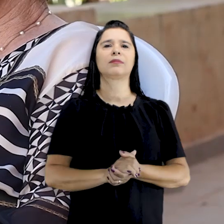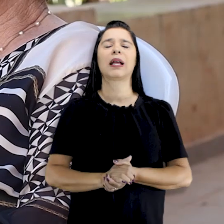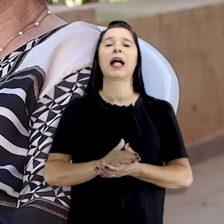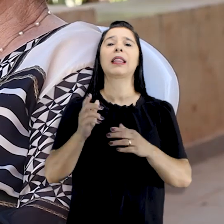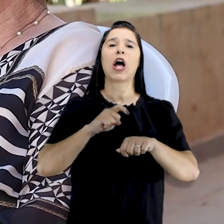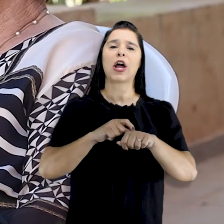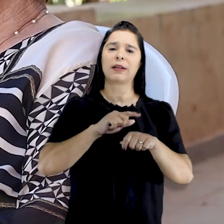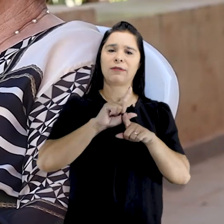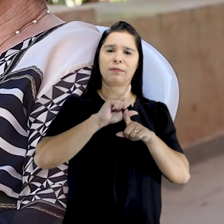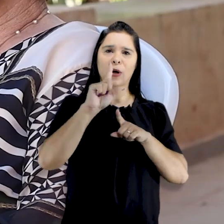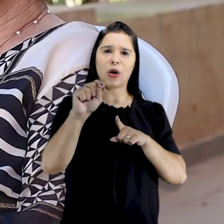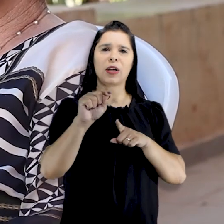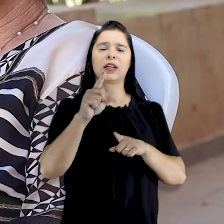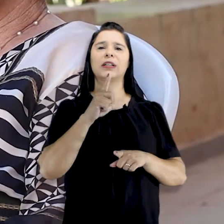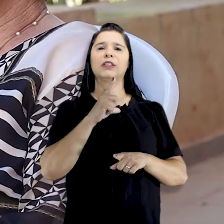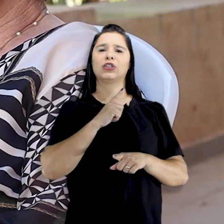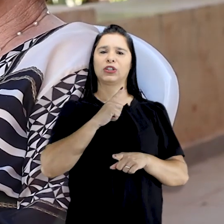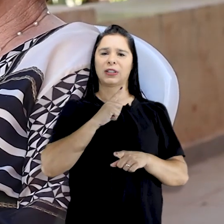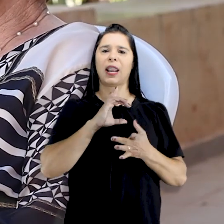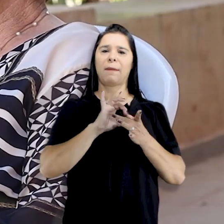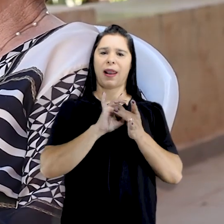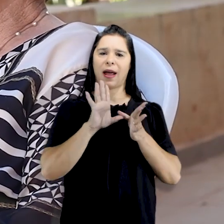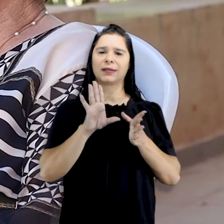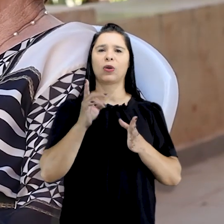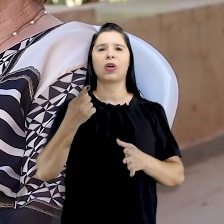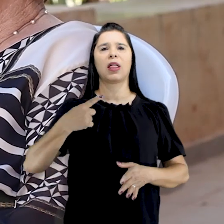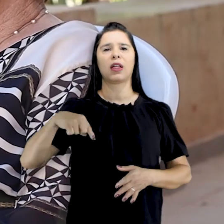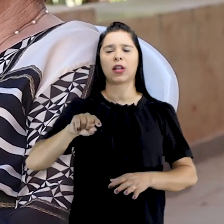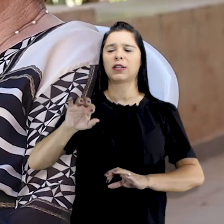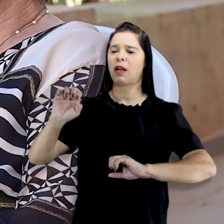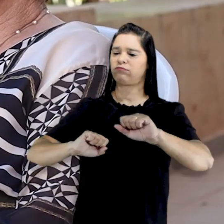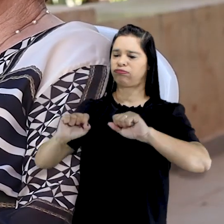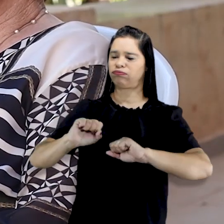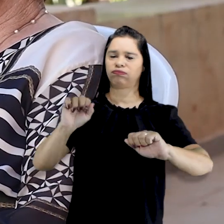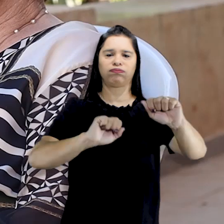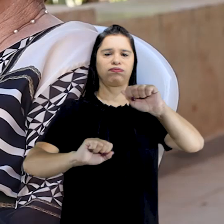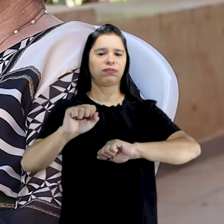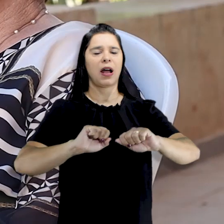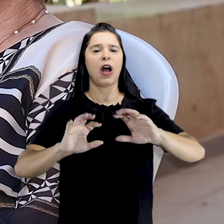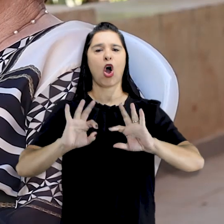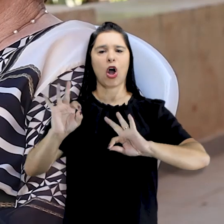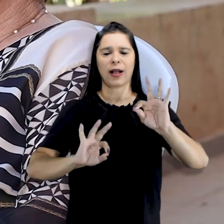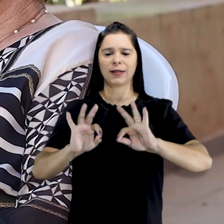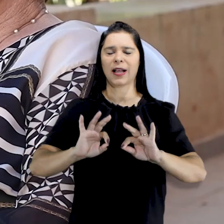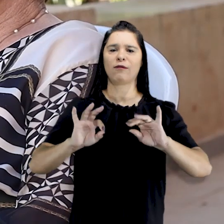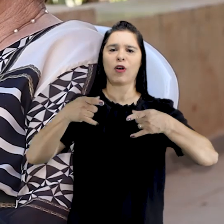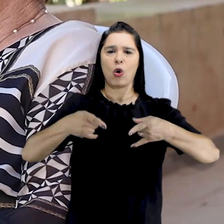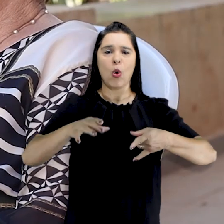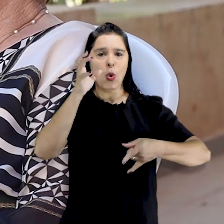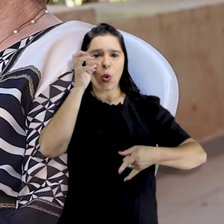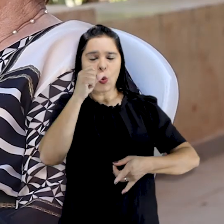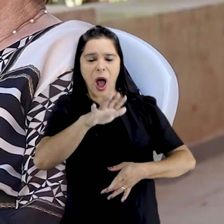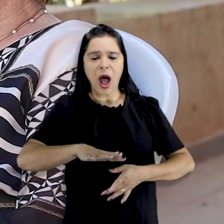tinha alta, aí a gente ia arrumar o quarto, ajudava